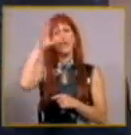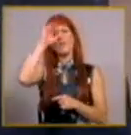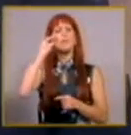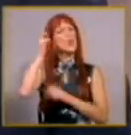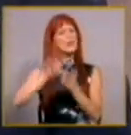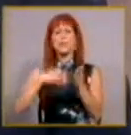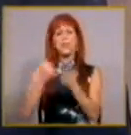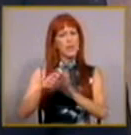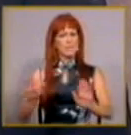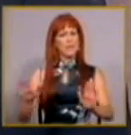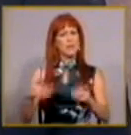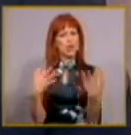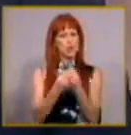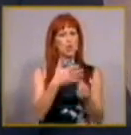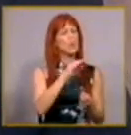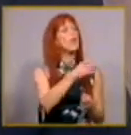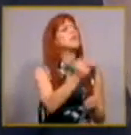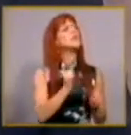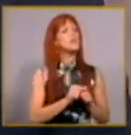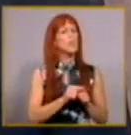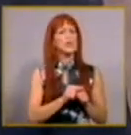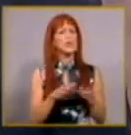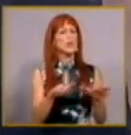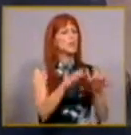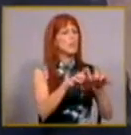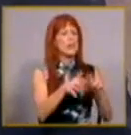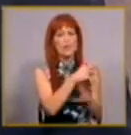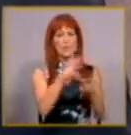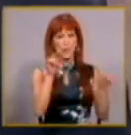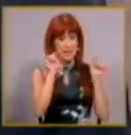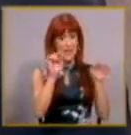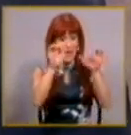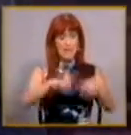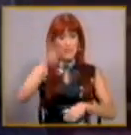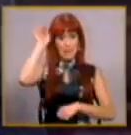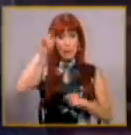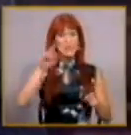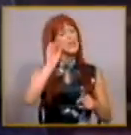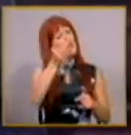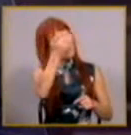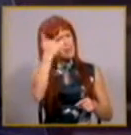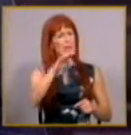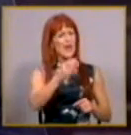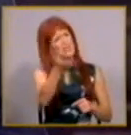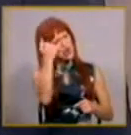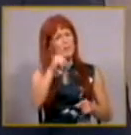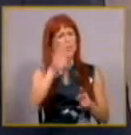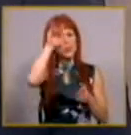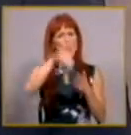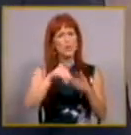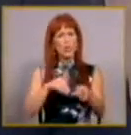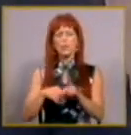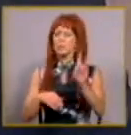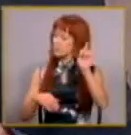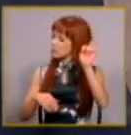sempre, junto do Partido Socialista, os grupos parlamentares da maioria na Assembleia da República, chamar o Partido Socialista para as soluções que o